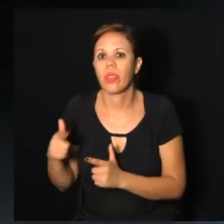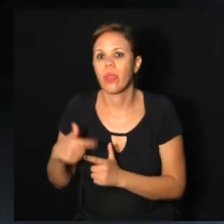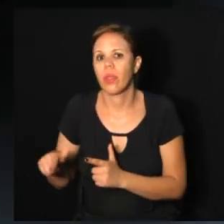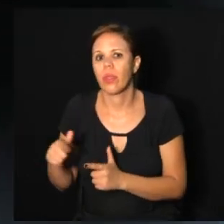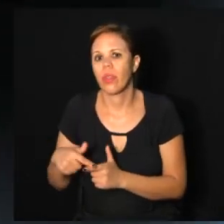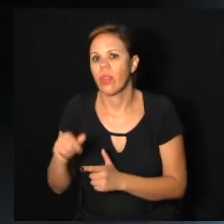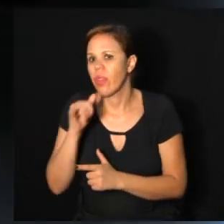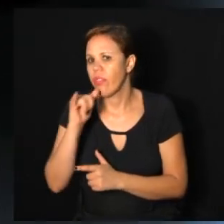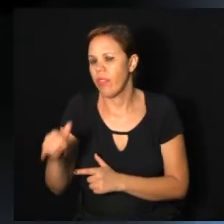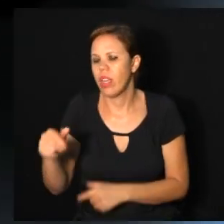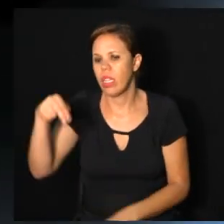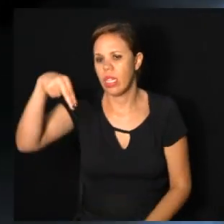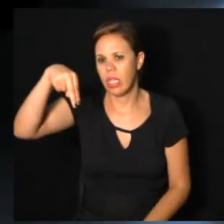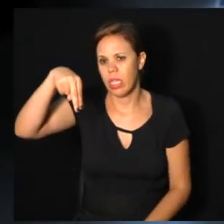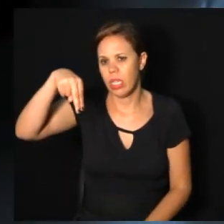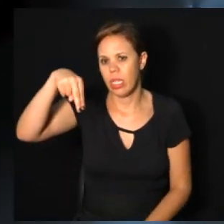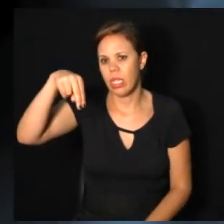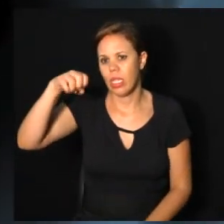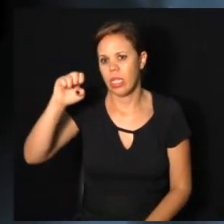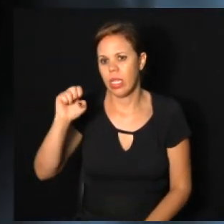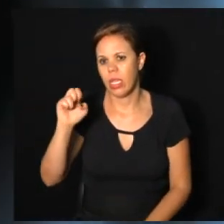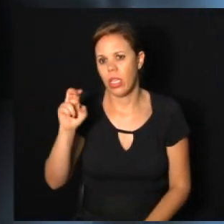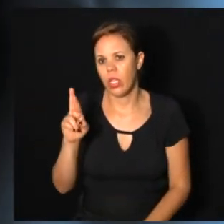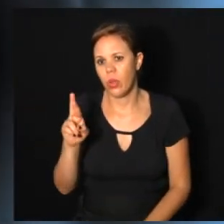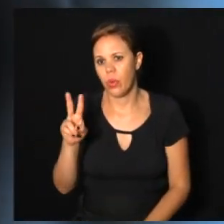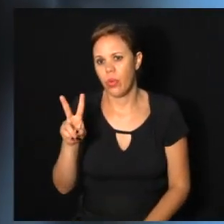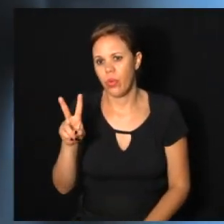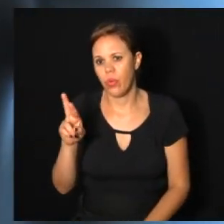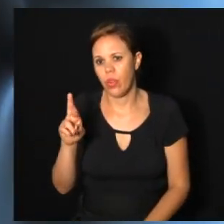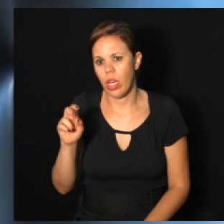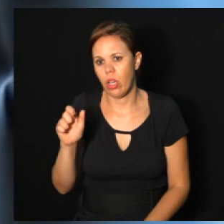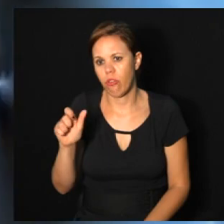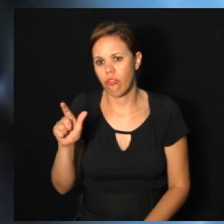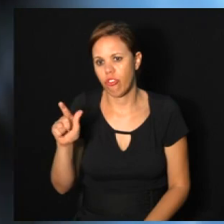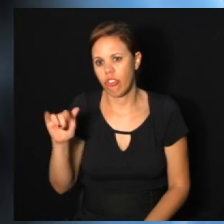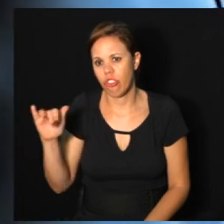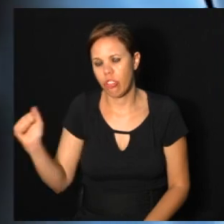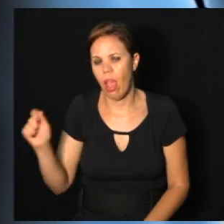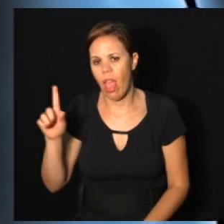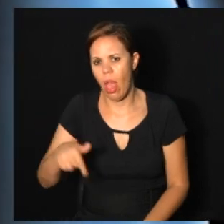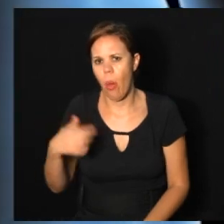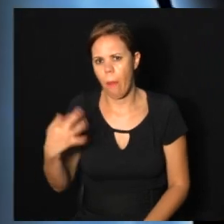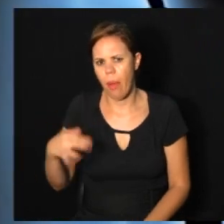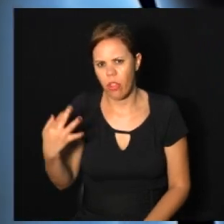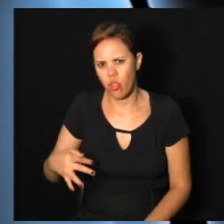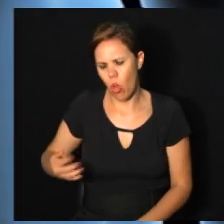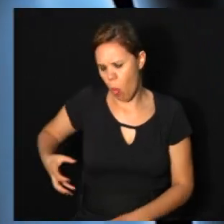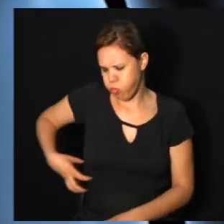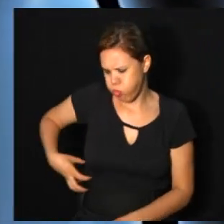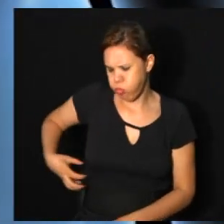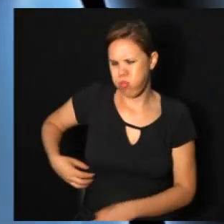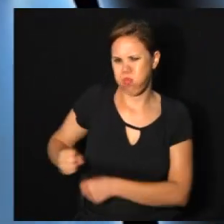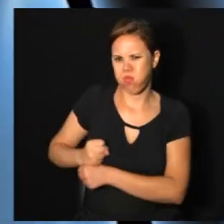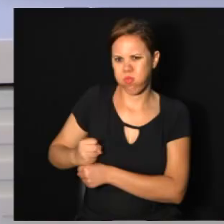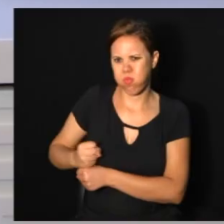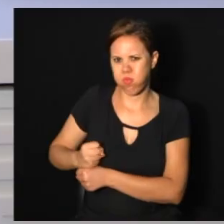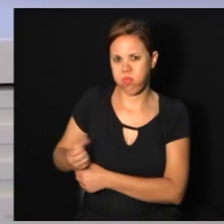chama de nevralgia pós-herpética, que é uma dor na região onde ela teve o herpes, que fica anos e anos com aquela